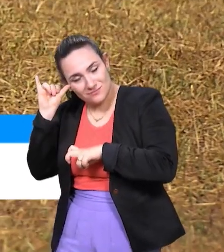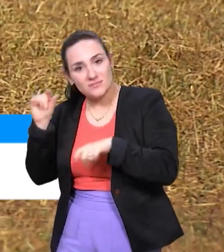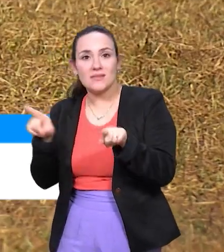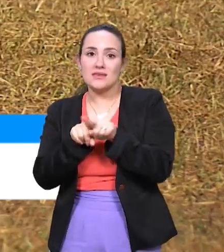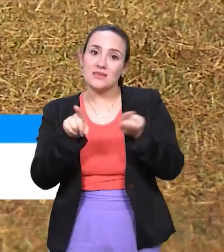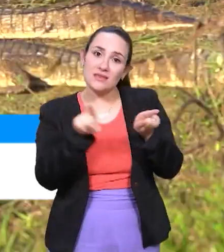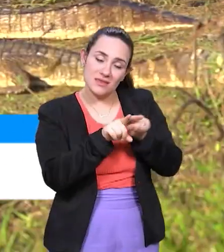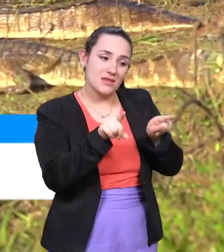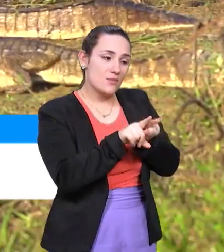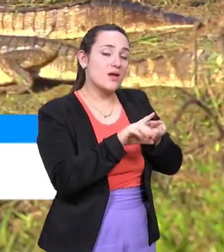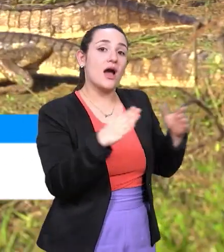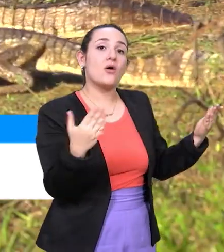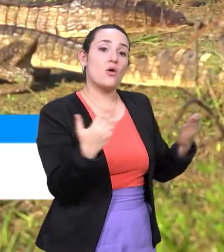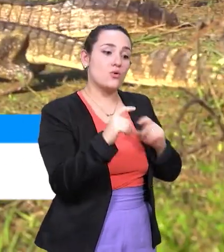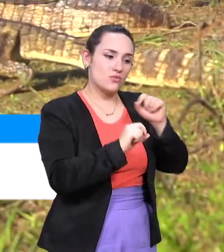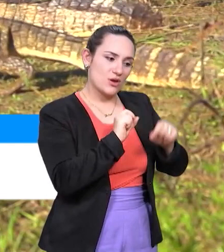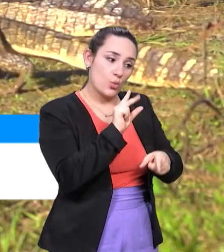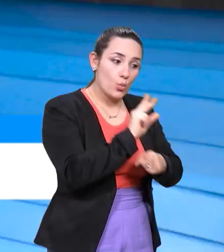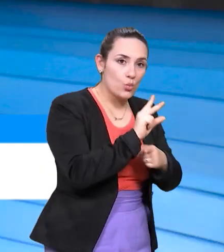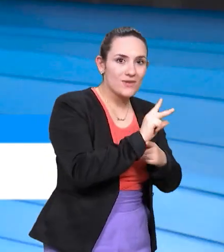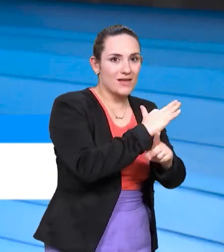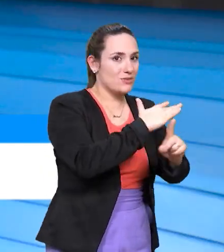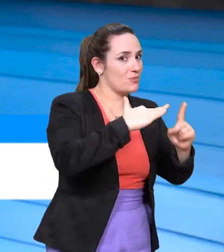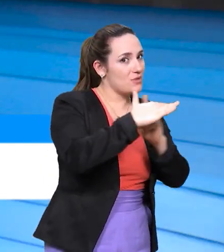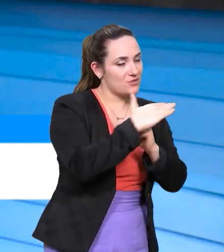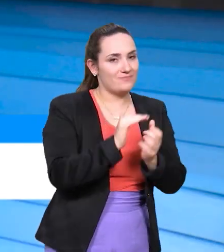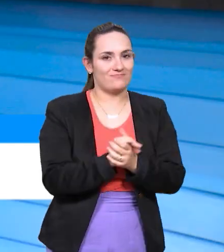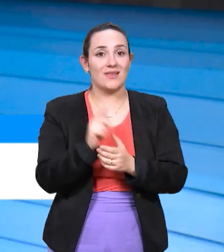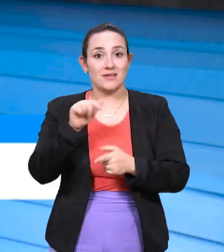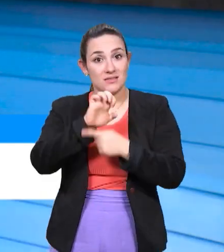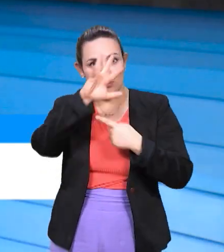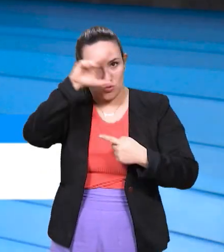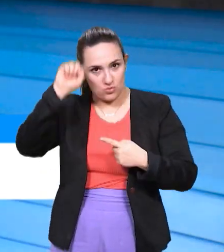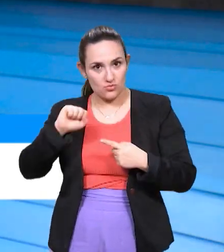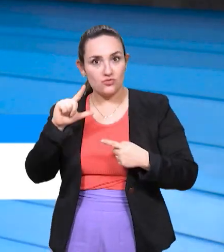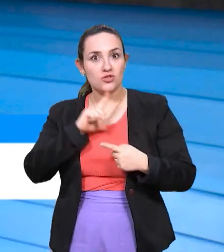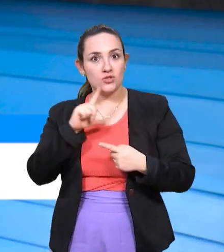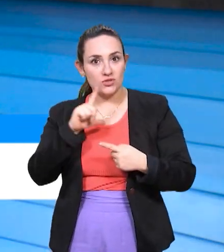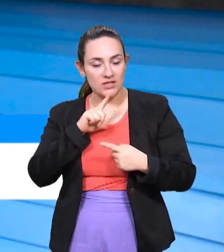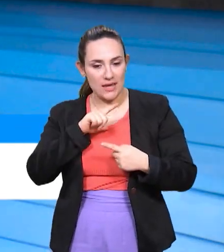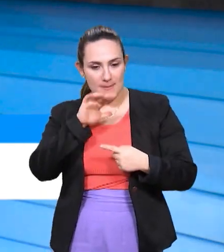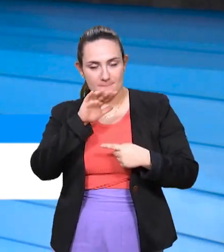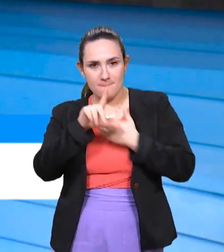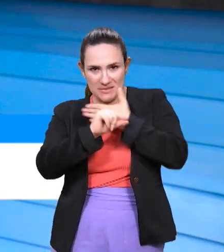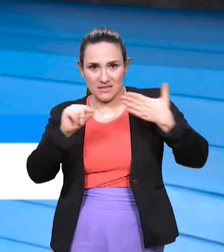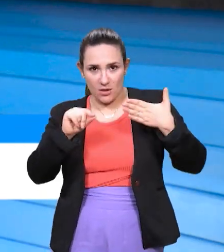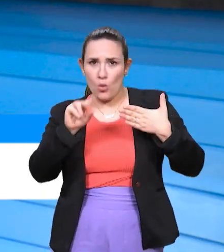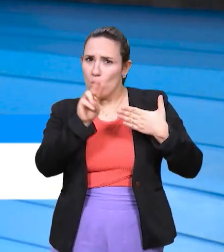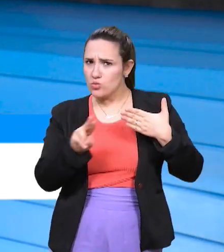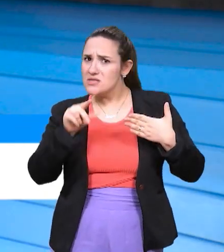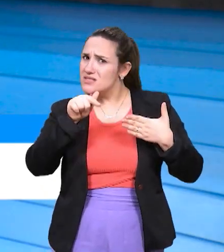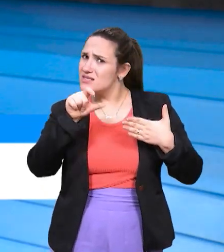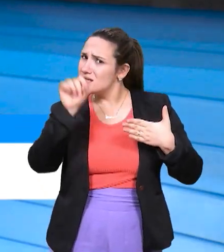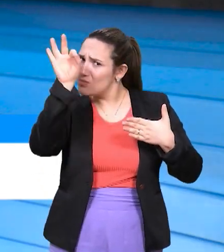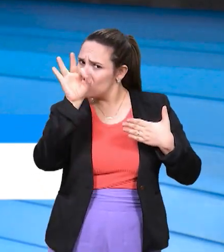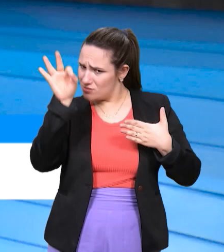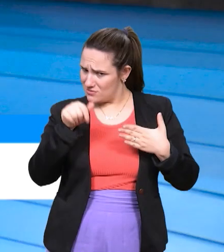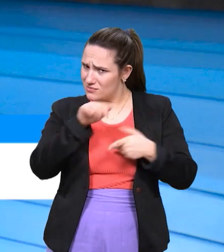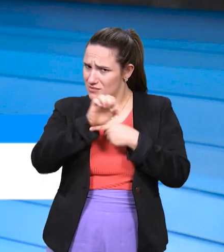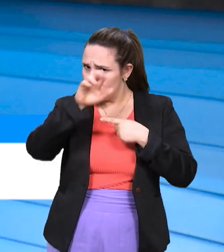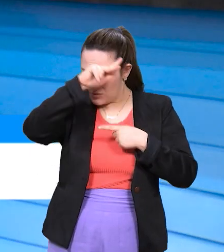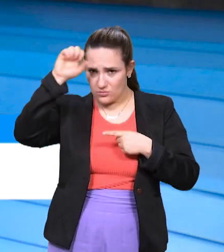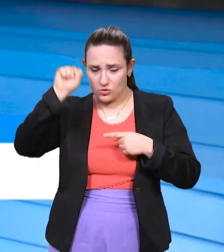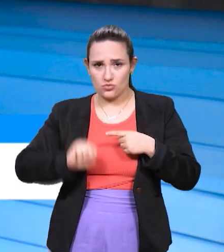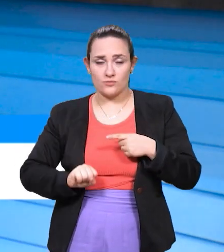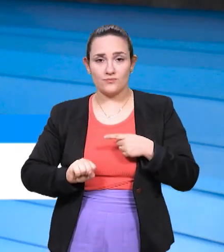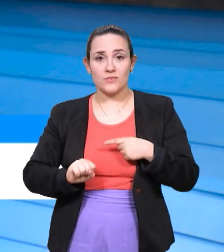do outro, ações de conservação. Mato Grosso do Sul concentra mais de 70% do território do Pantanal. E os